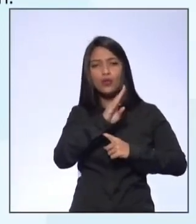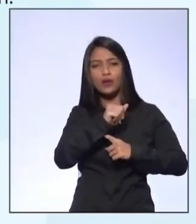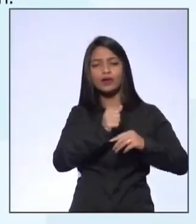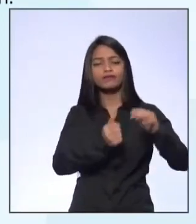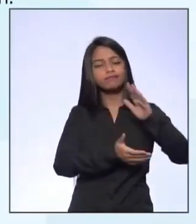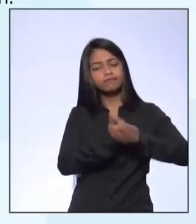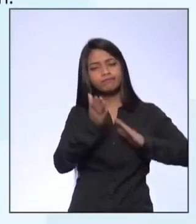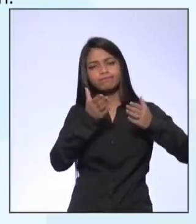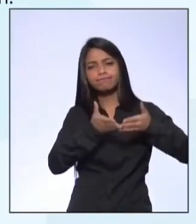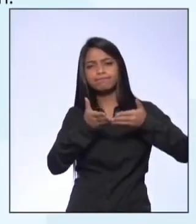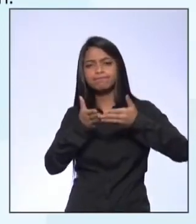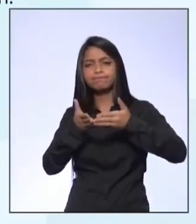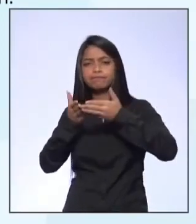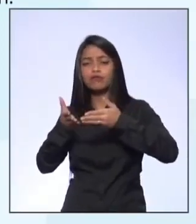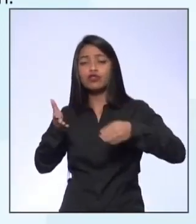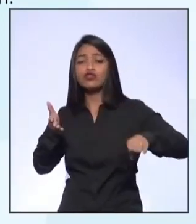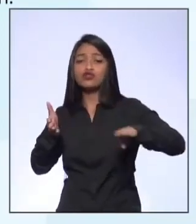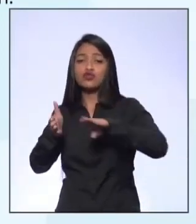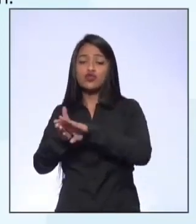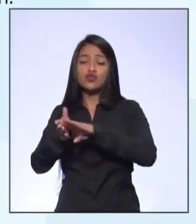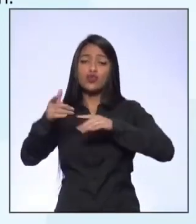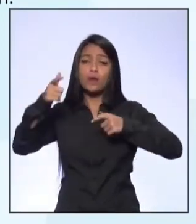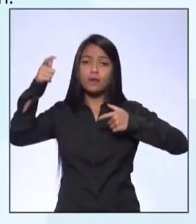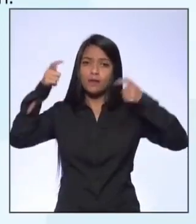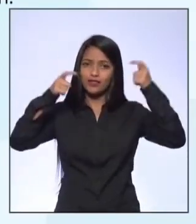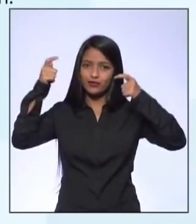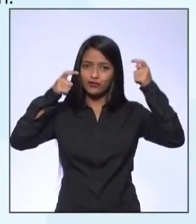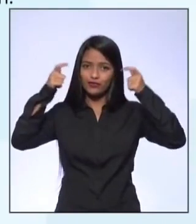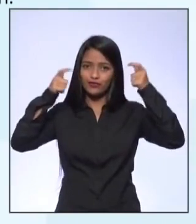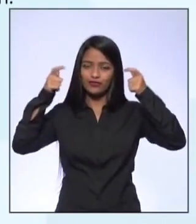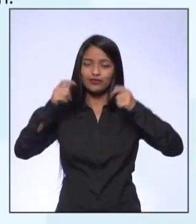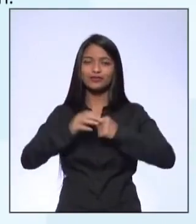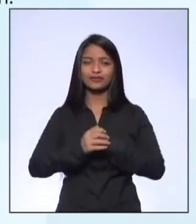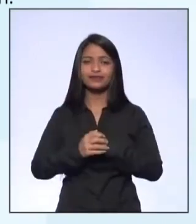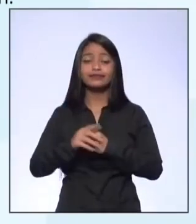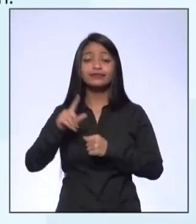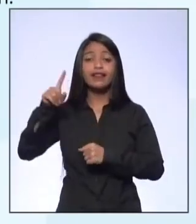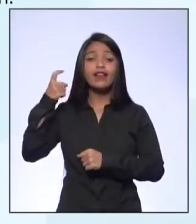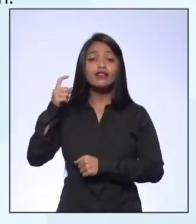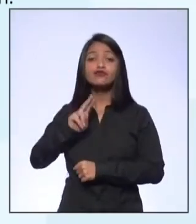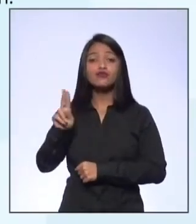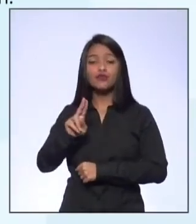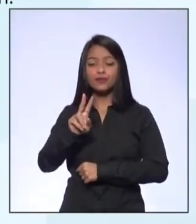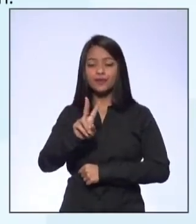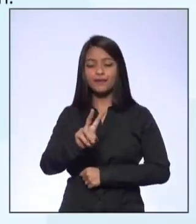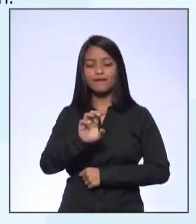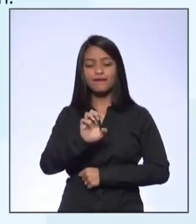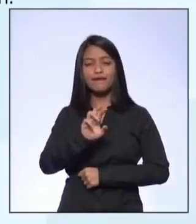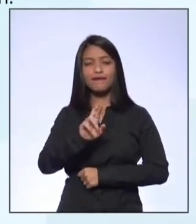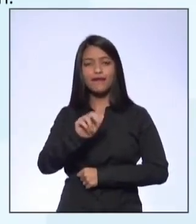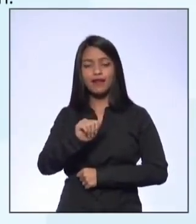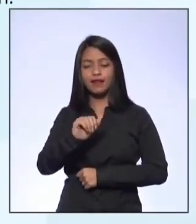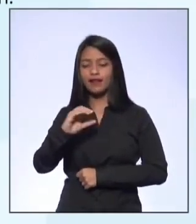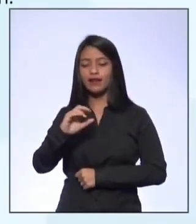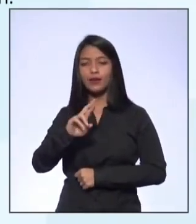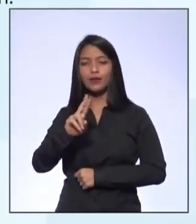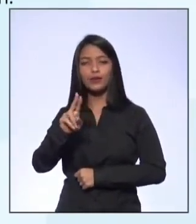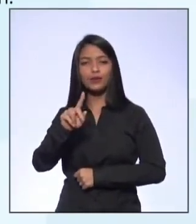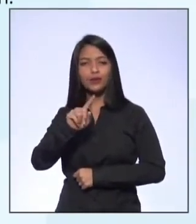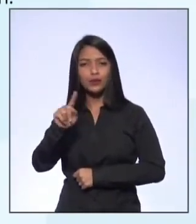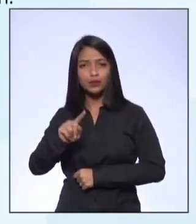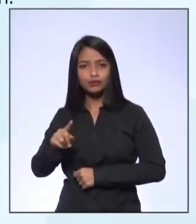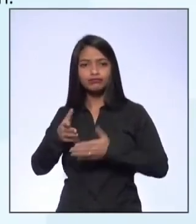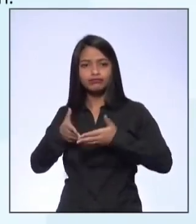iniciou a invasão na costa mexicana, a então terra de Veracruz, prosseguindo lentamente